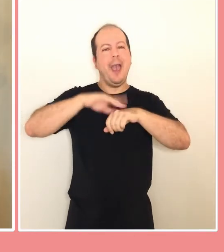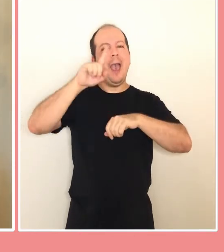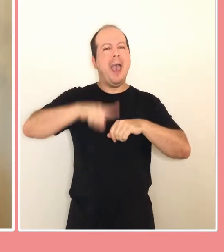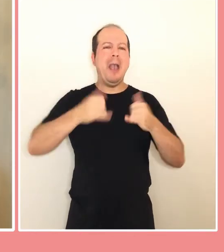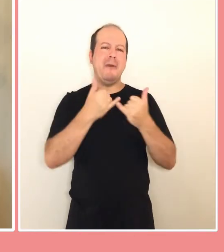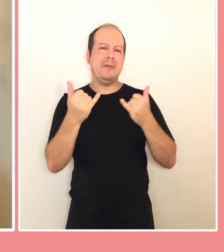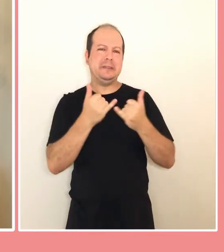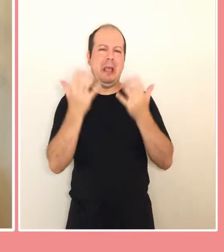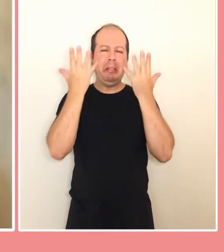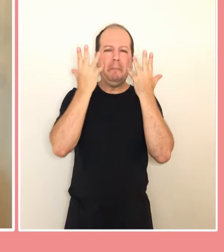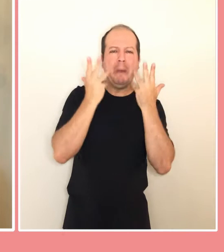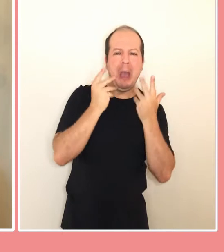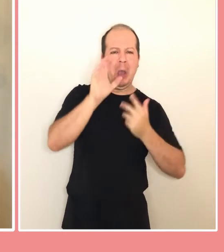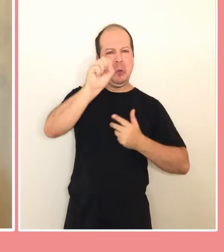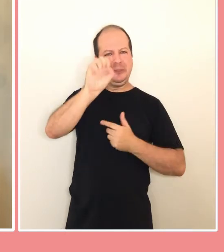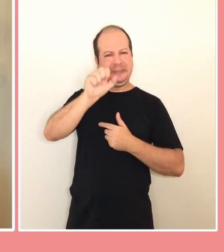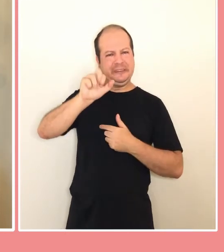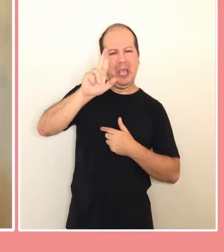um ser. E aí,